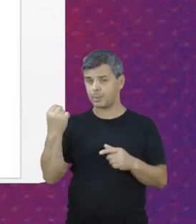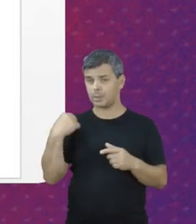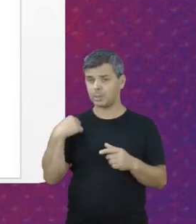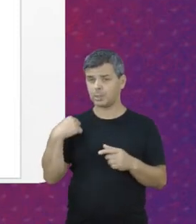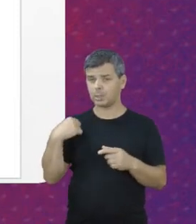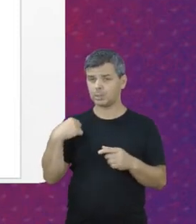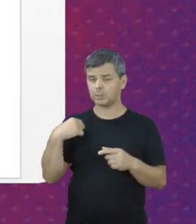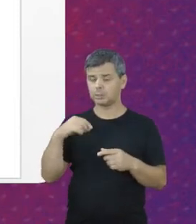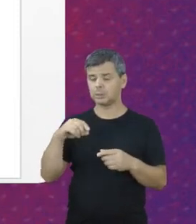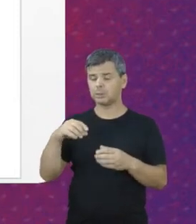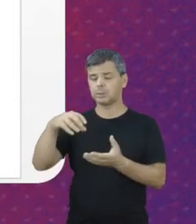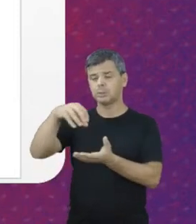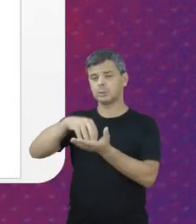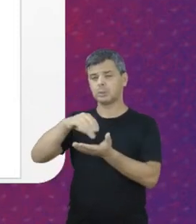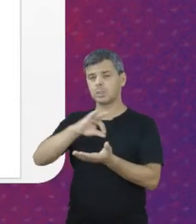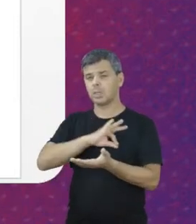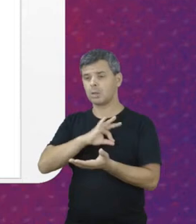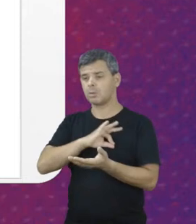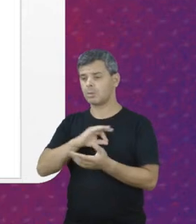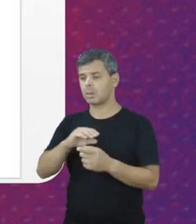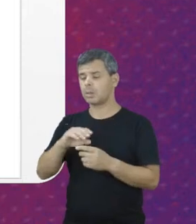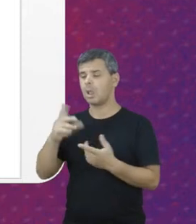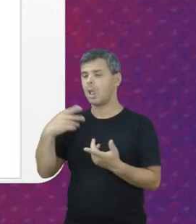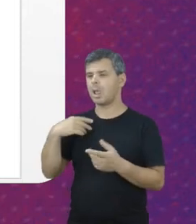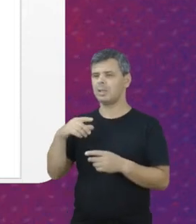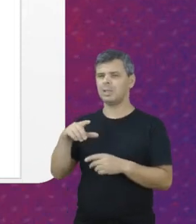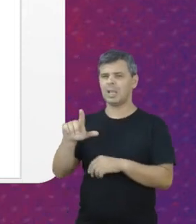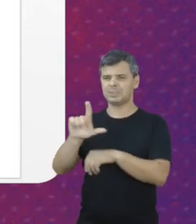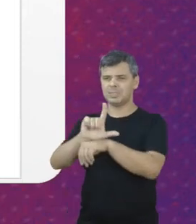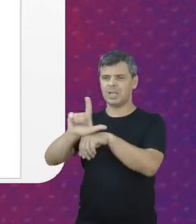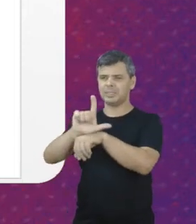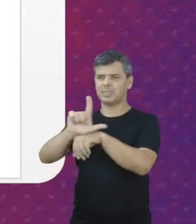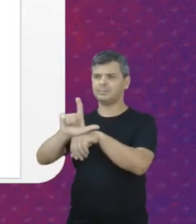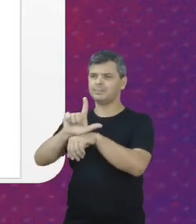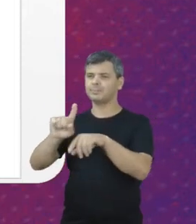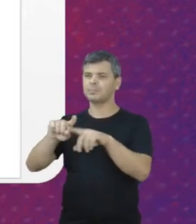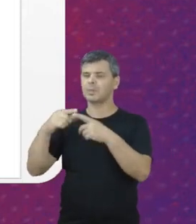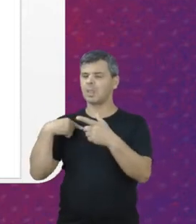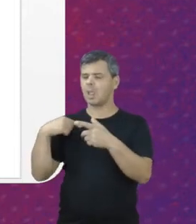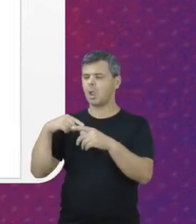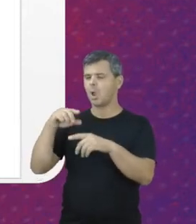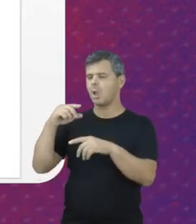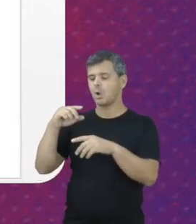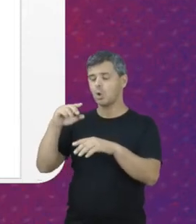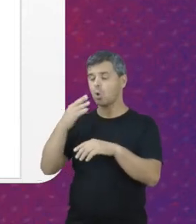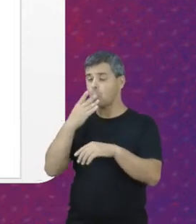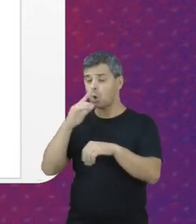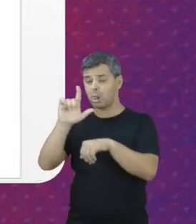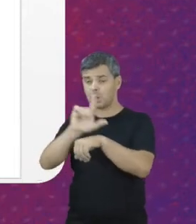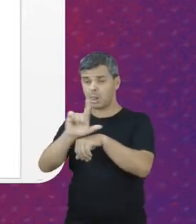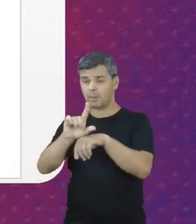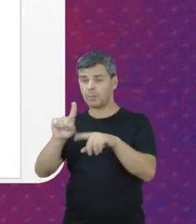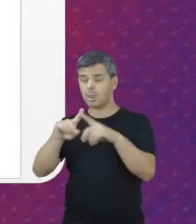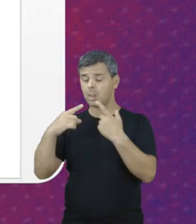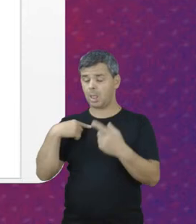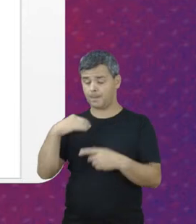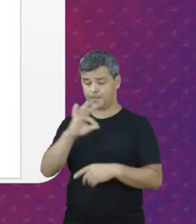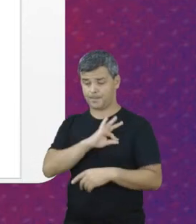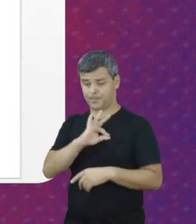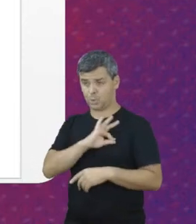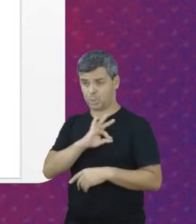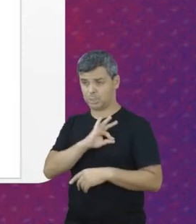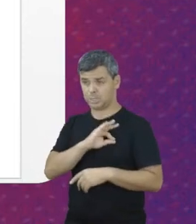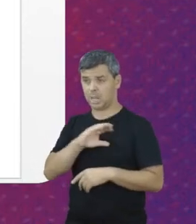centrais policiais com a sala lilás dentro. E aí, nessas delegacias, que são um instrumento da Polícia Civil